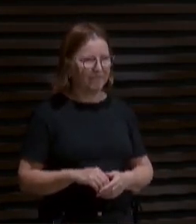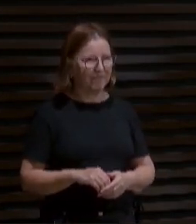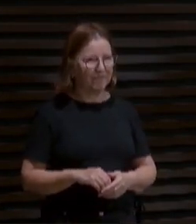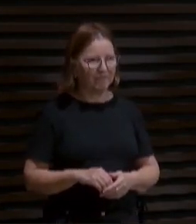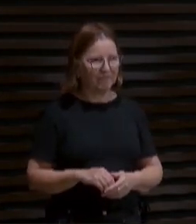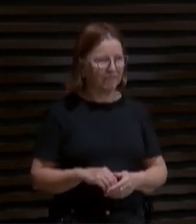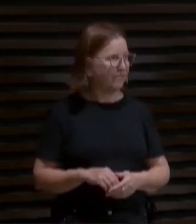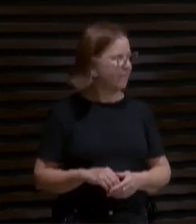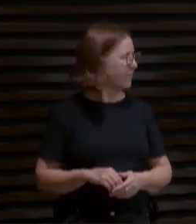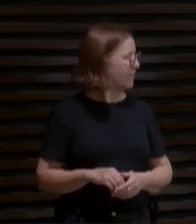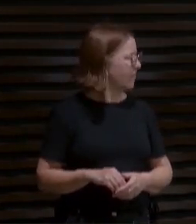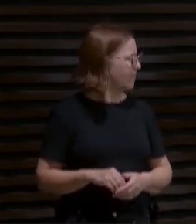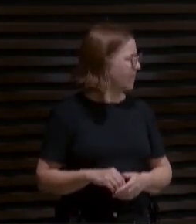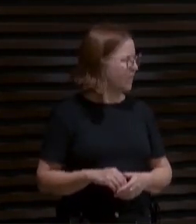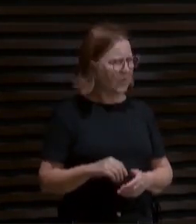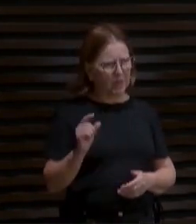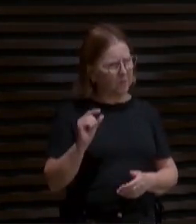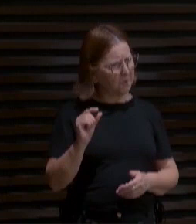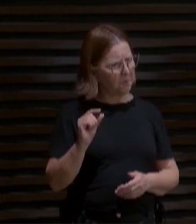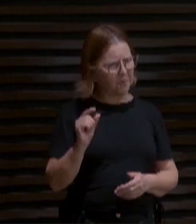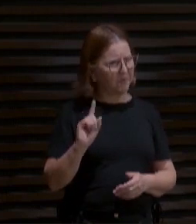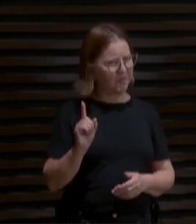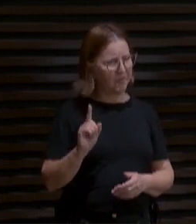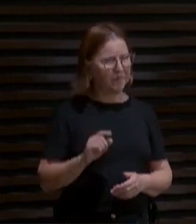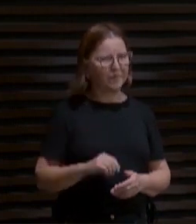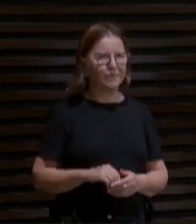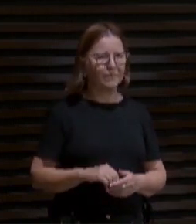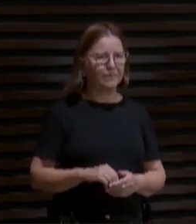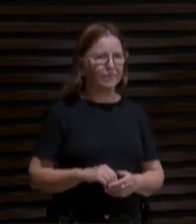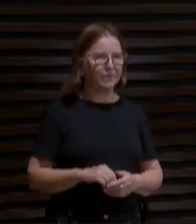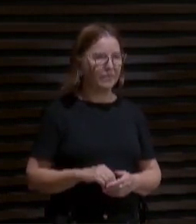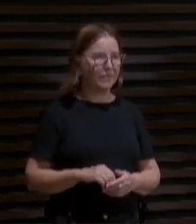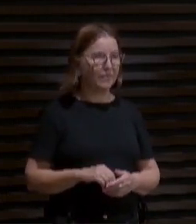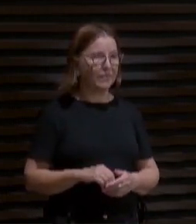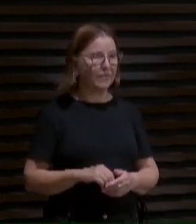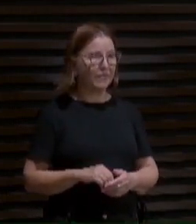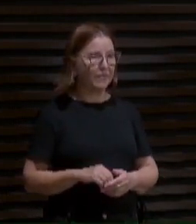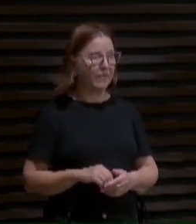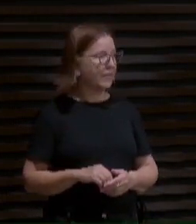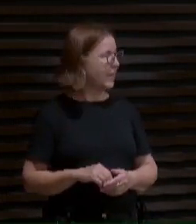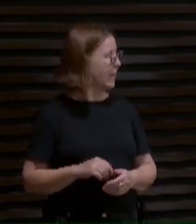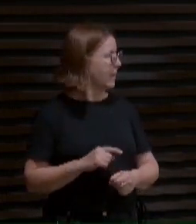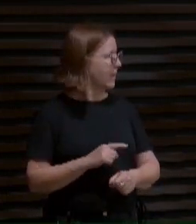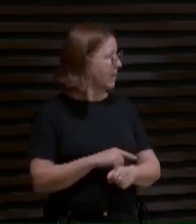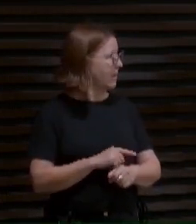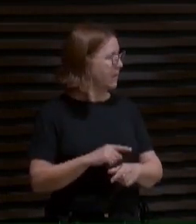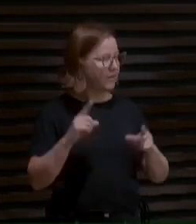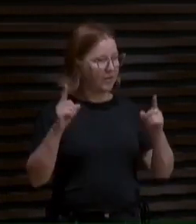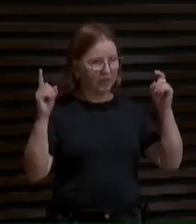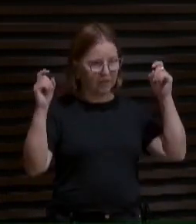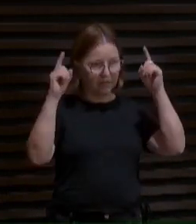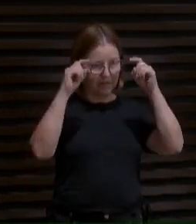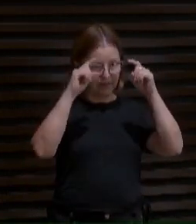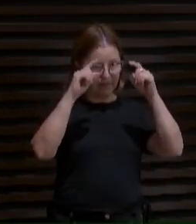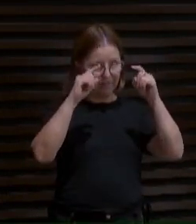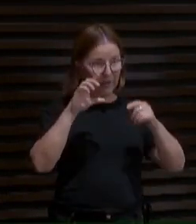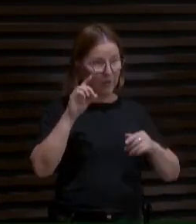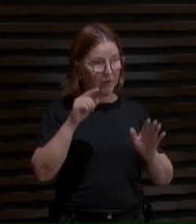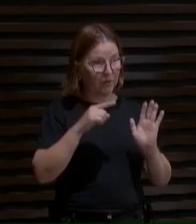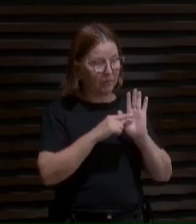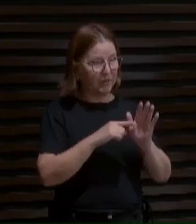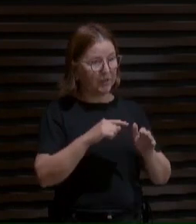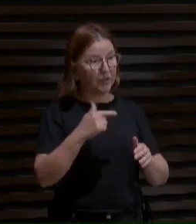Como que de meia tigela? Essa palavra aqui não é difícil de... Ela só aparece 2 vezes na Bíblia.